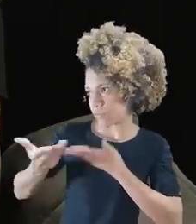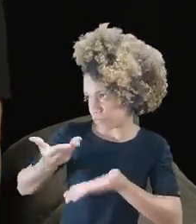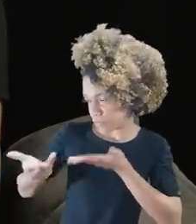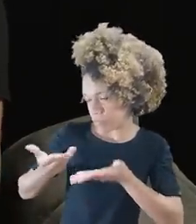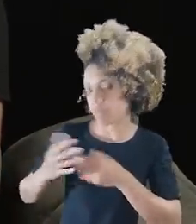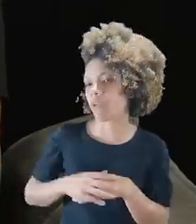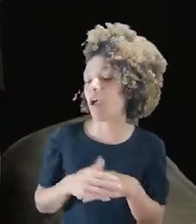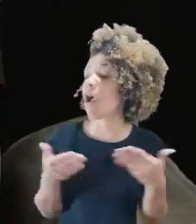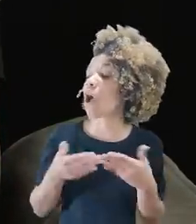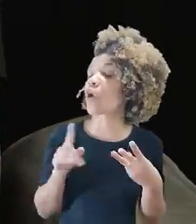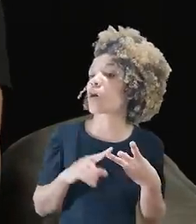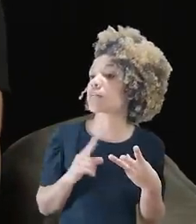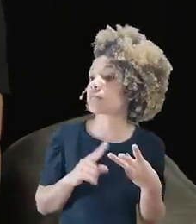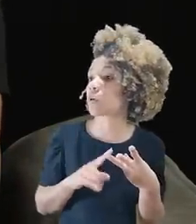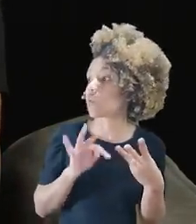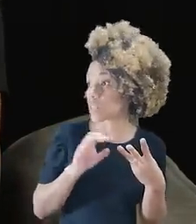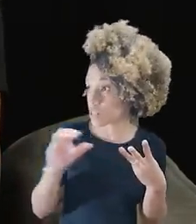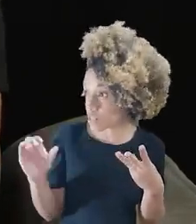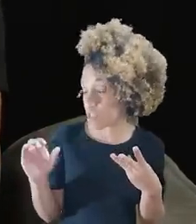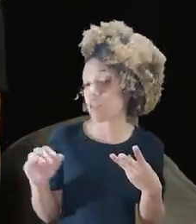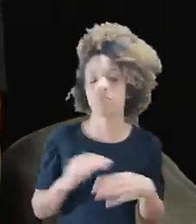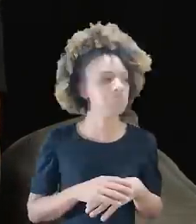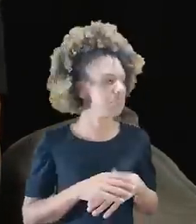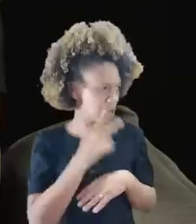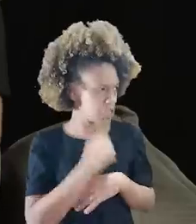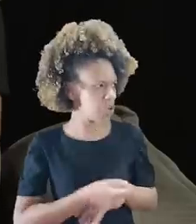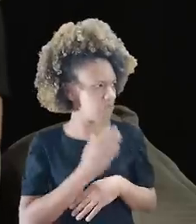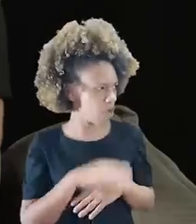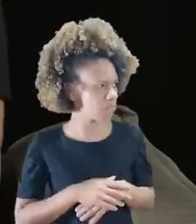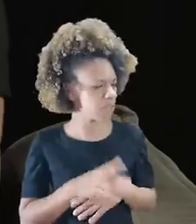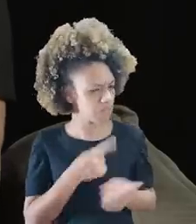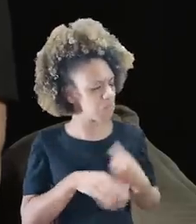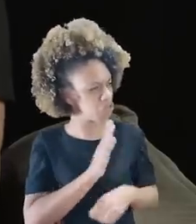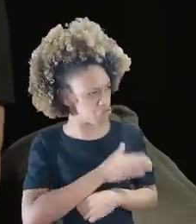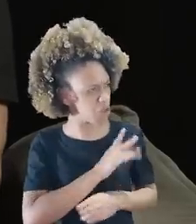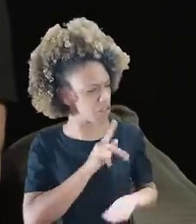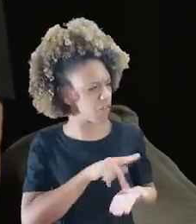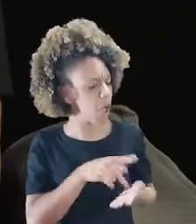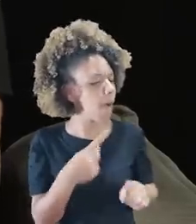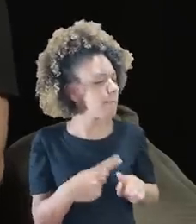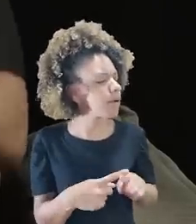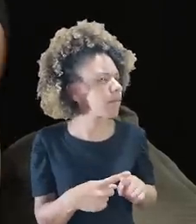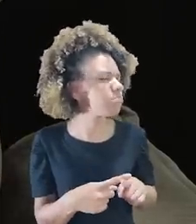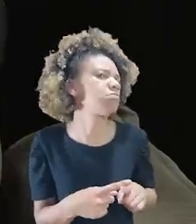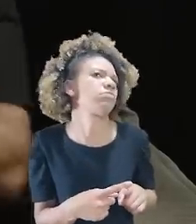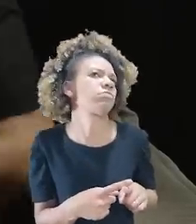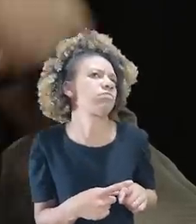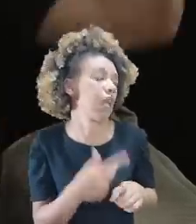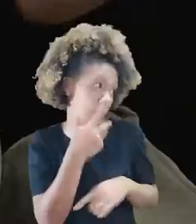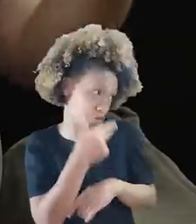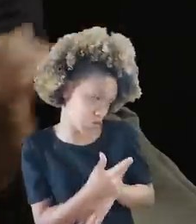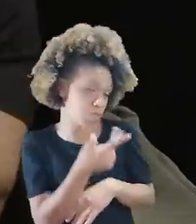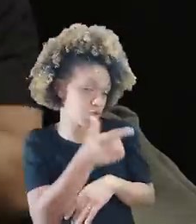terapeuta fou ver essa ou a minha mulher tá reclamando que eu tô muito pilhado tá bom conversa com alguém conversa com uma